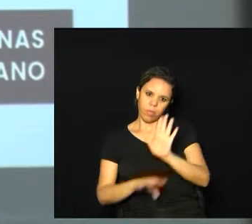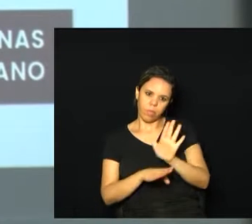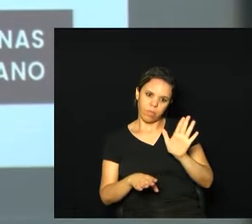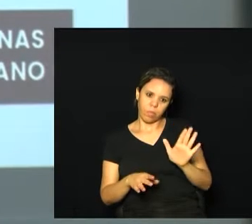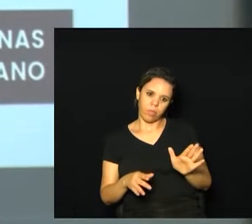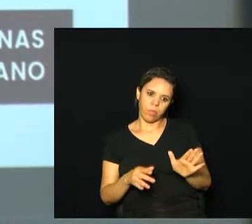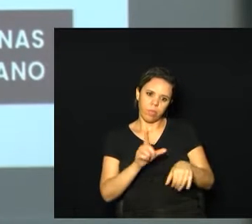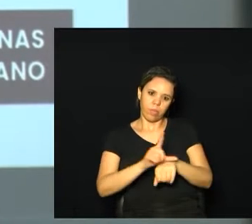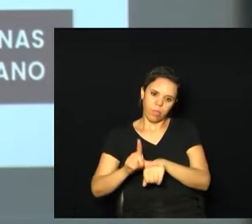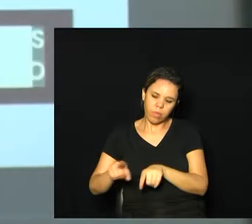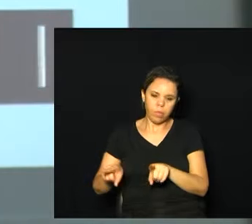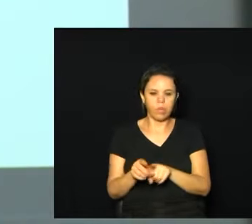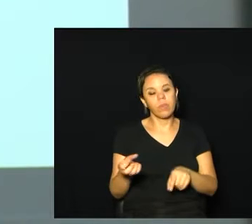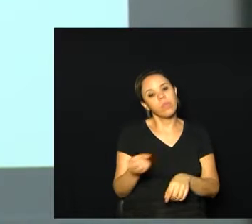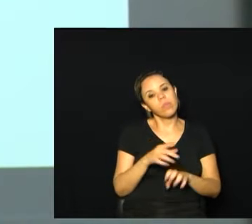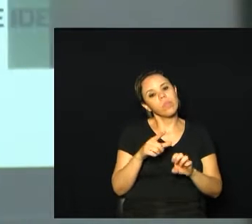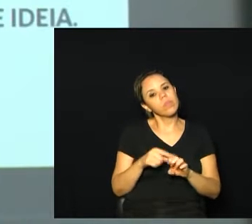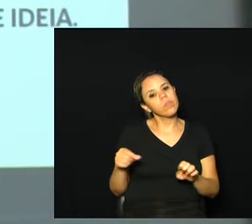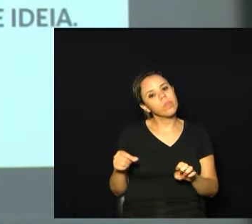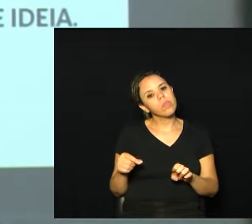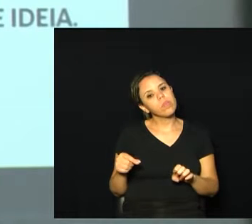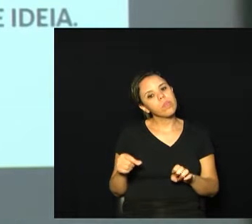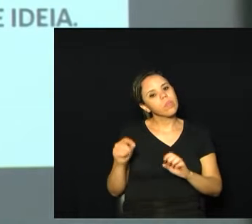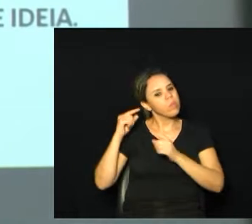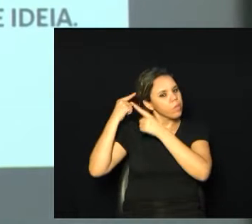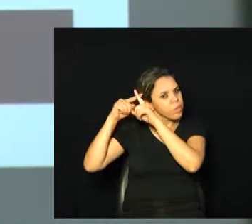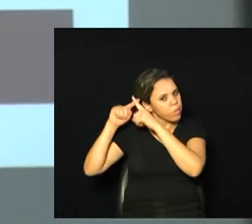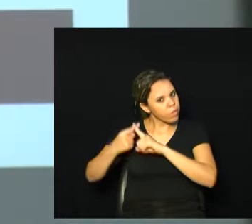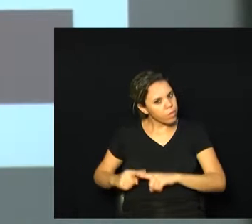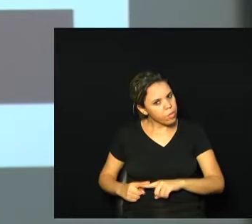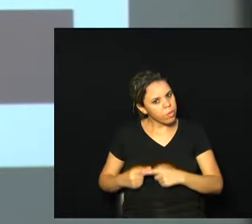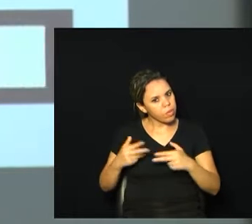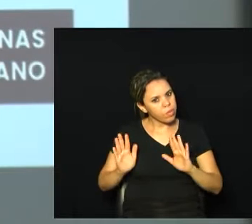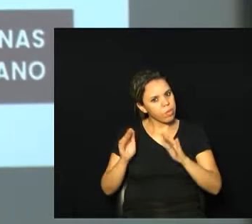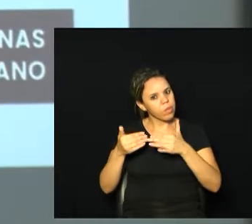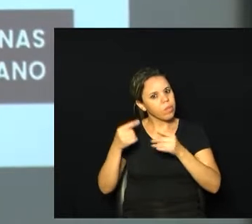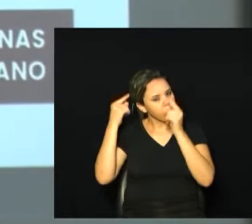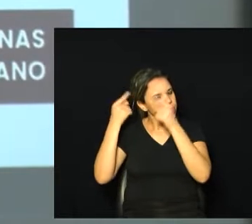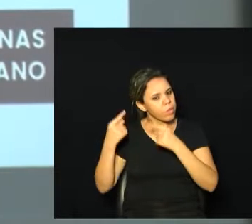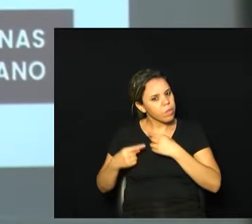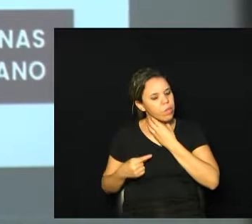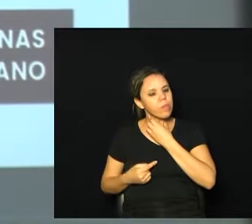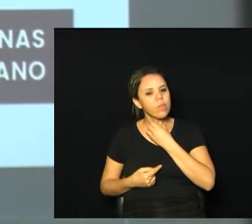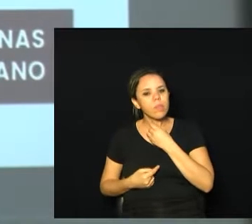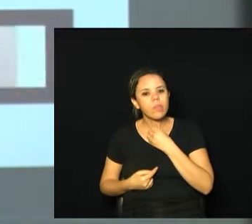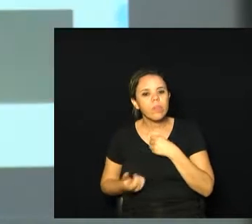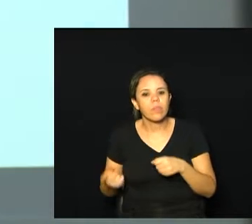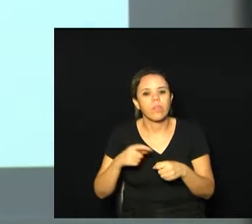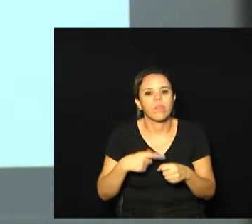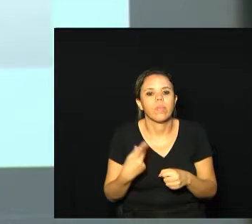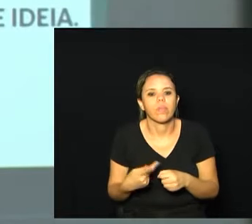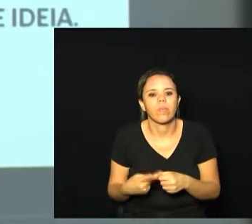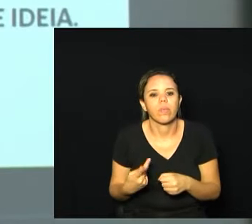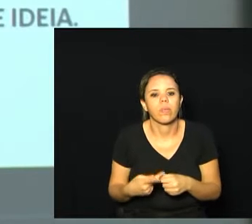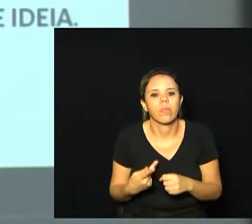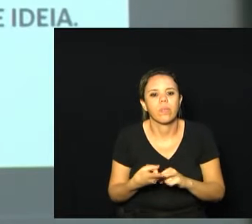os salões e novos empreendedores do cabelo afro, como trancistas, como os salões focados nesse cabelo, a voltar esse produto. Então, dentro